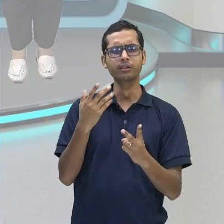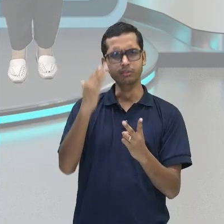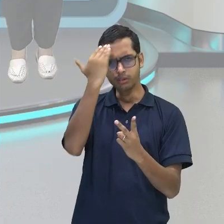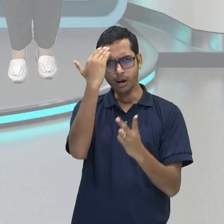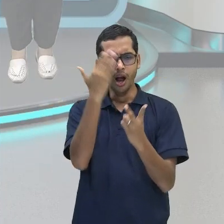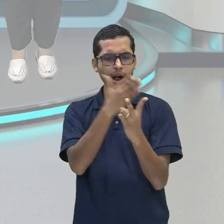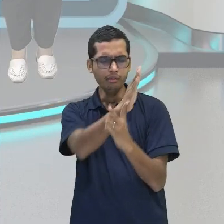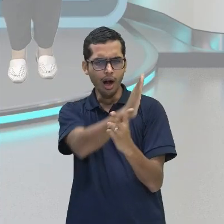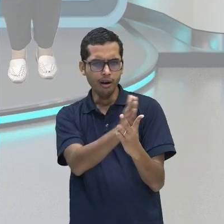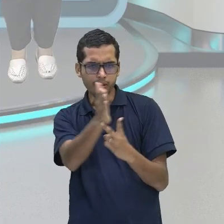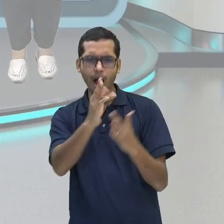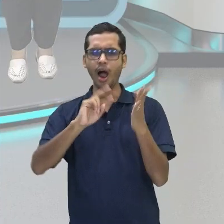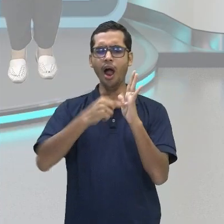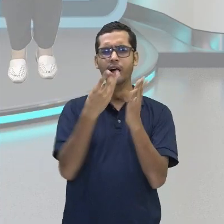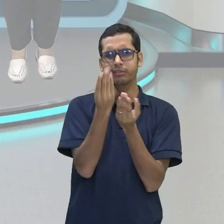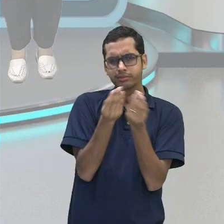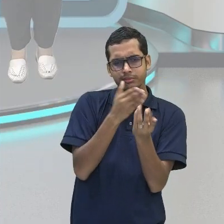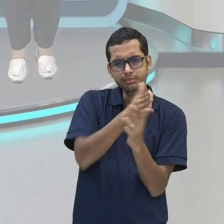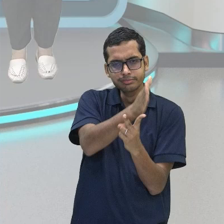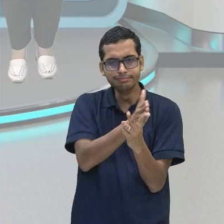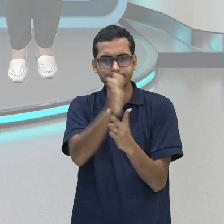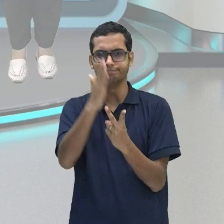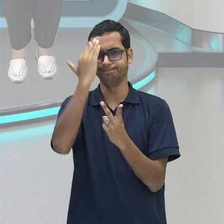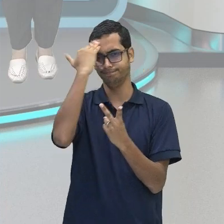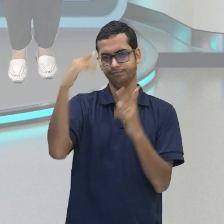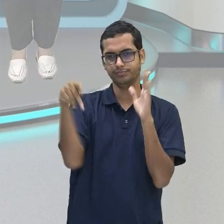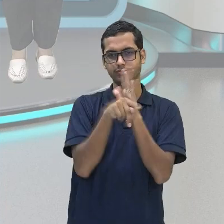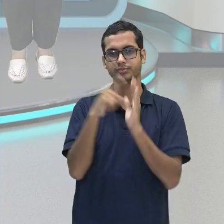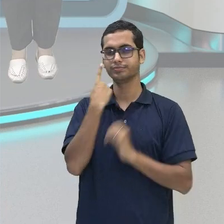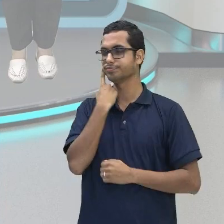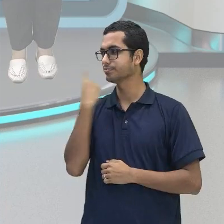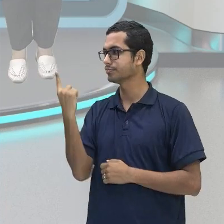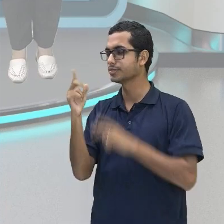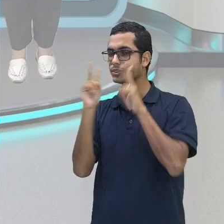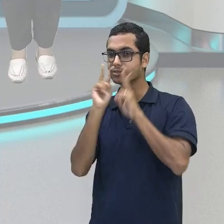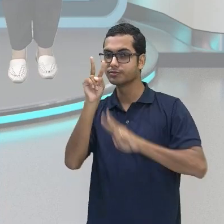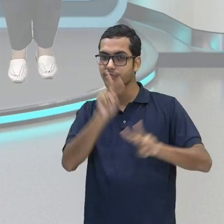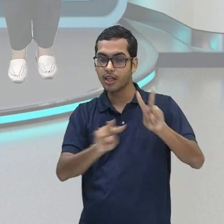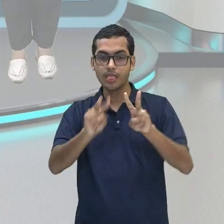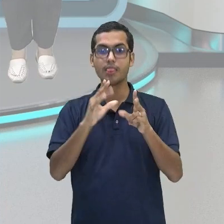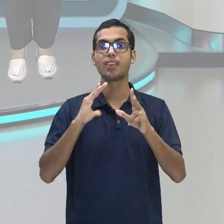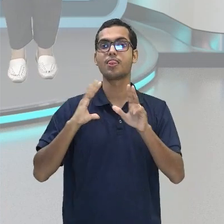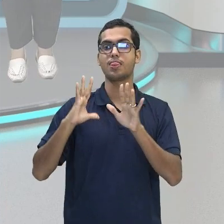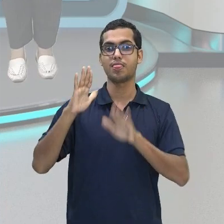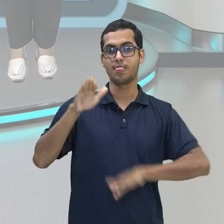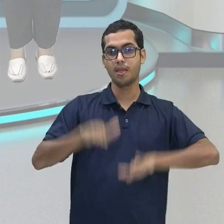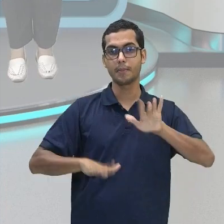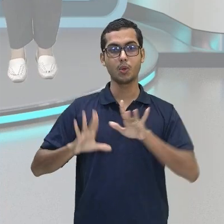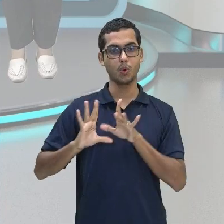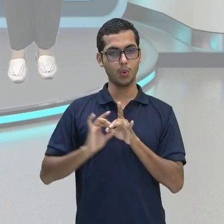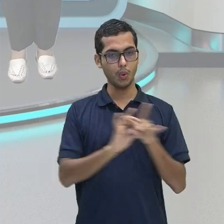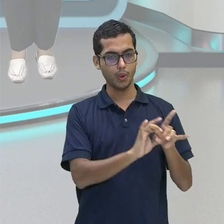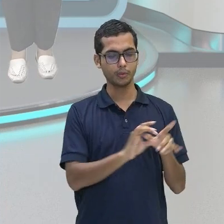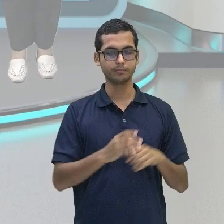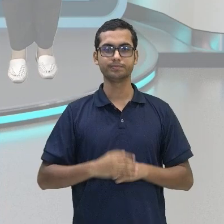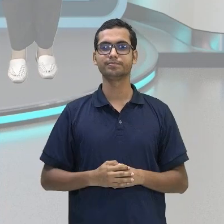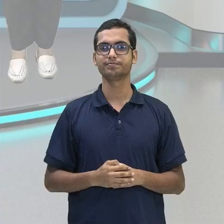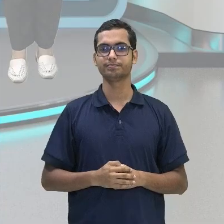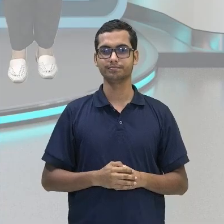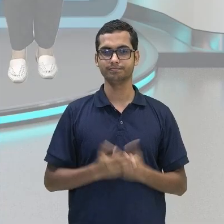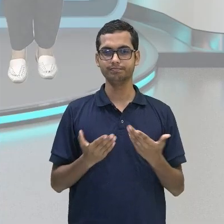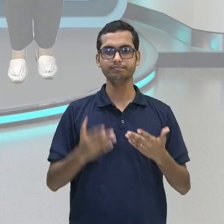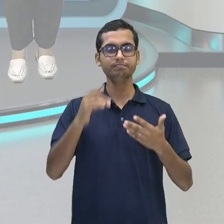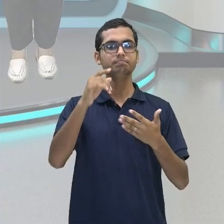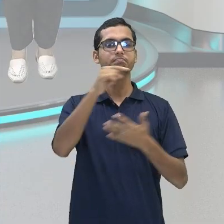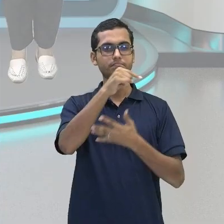dupla possibilidade de entendimento da palavra vendo, e aí vai depender do contexto. Enfim, essas imagens, essas